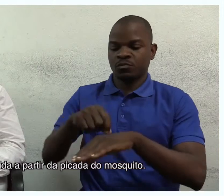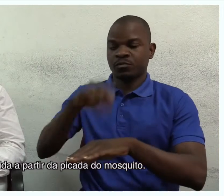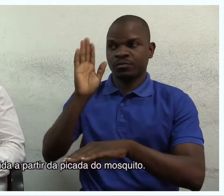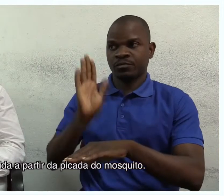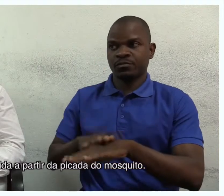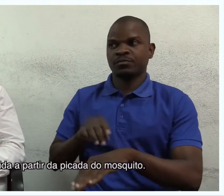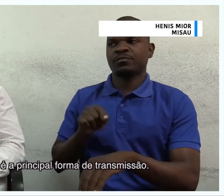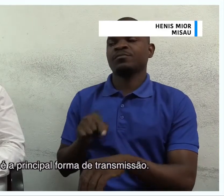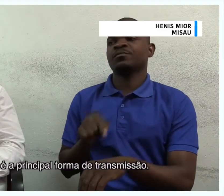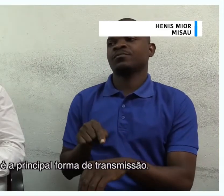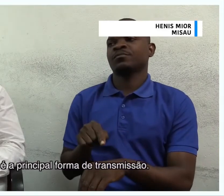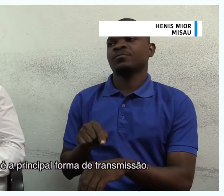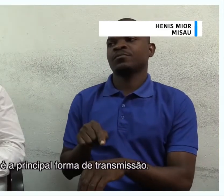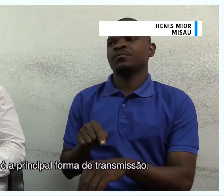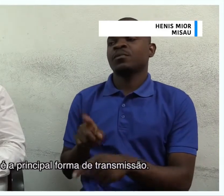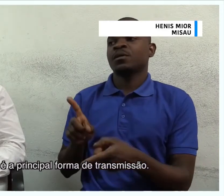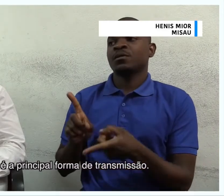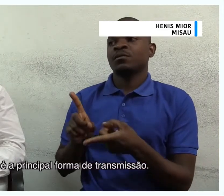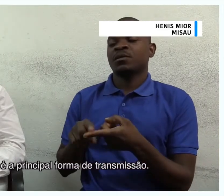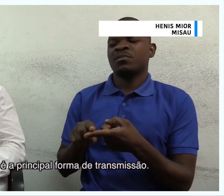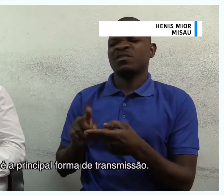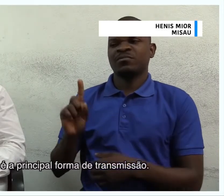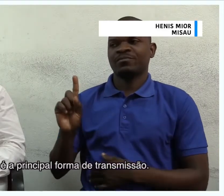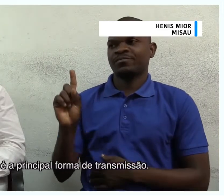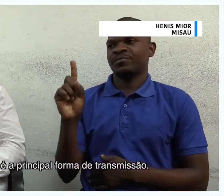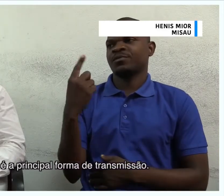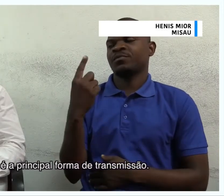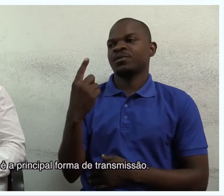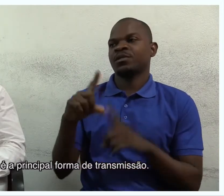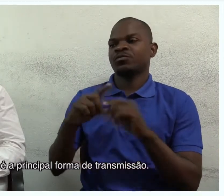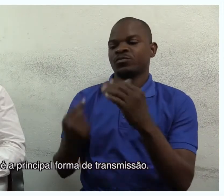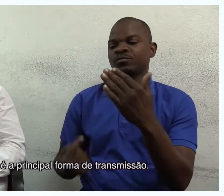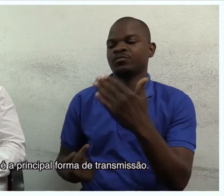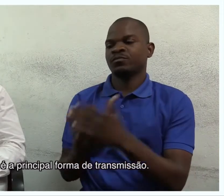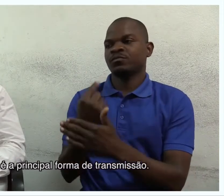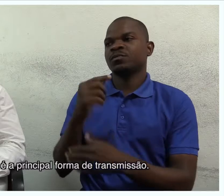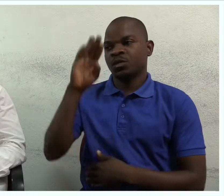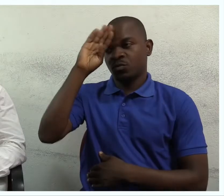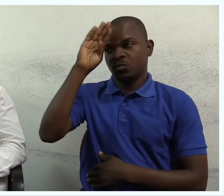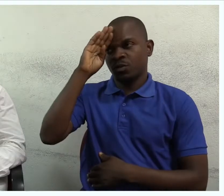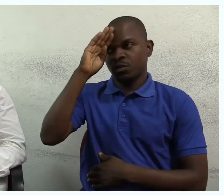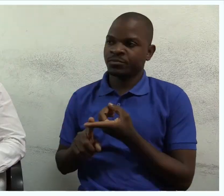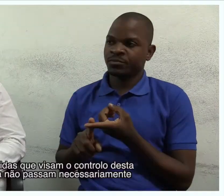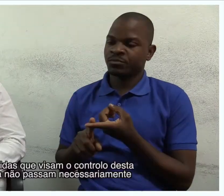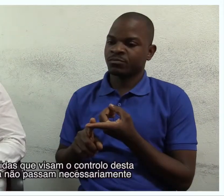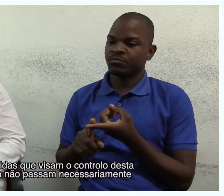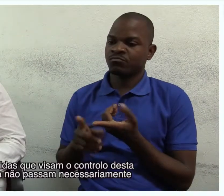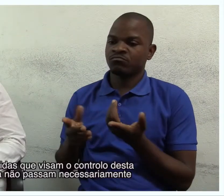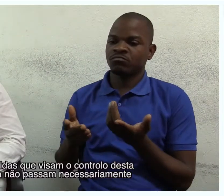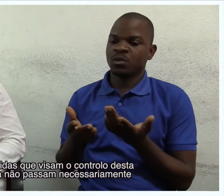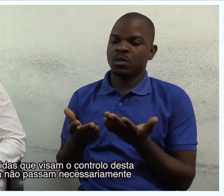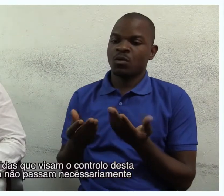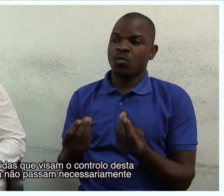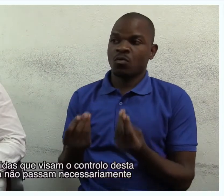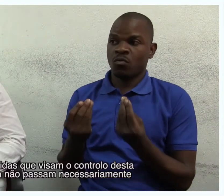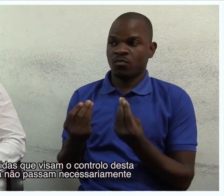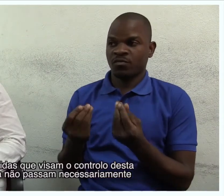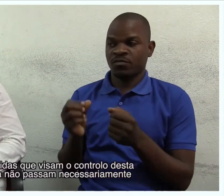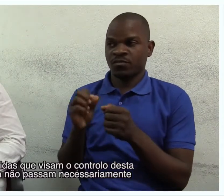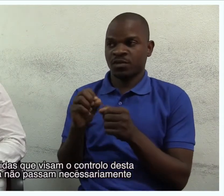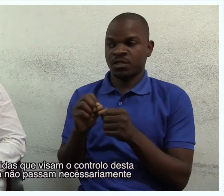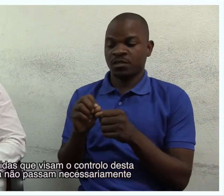mosquito. Essa é a principal forma de transmissão dessa doença. As medidas que visam